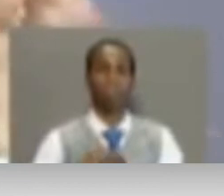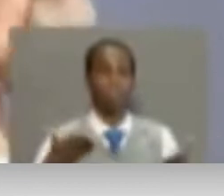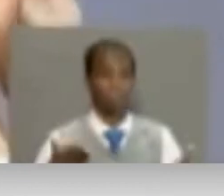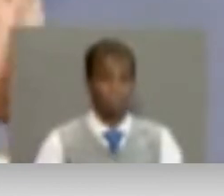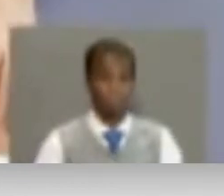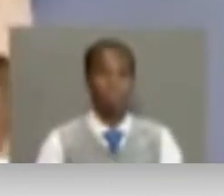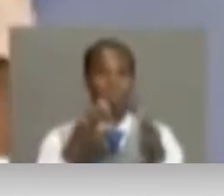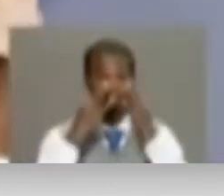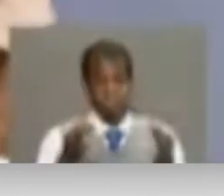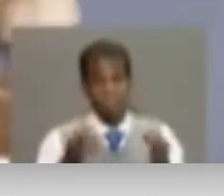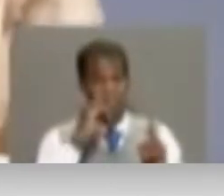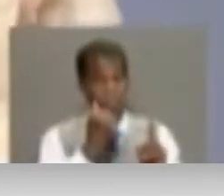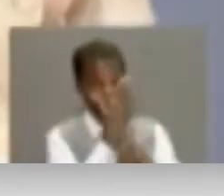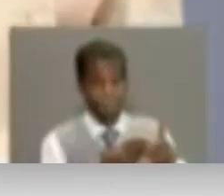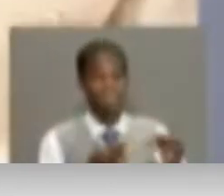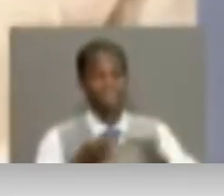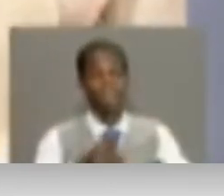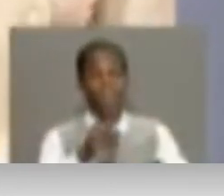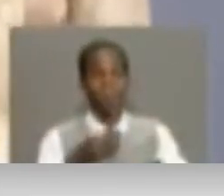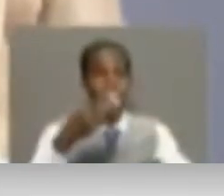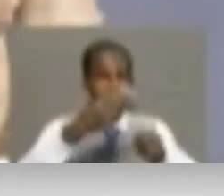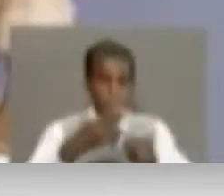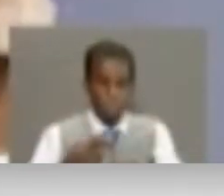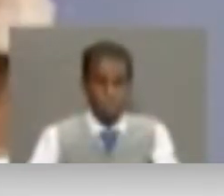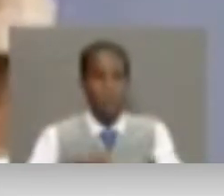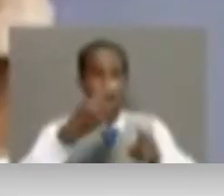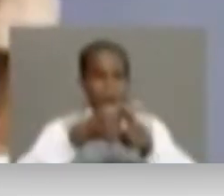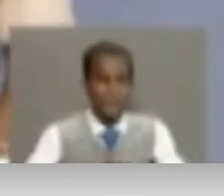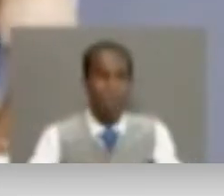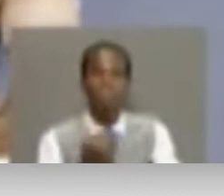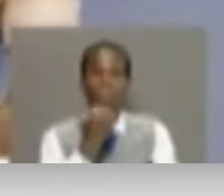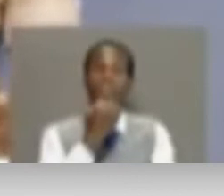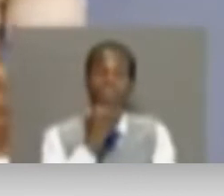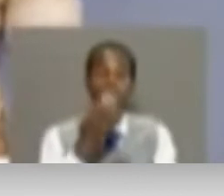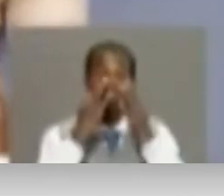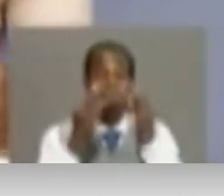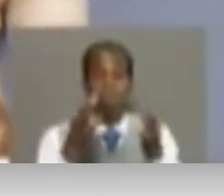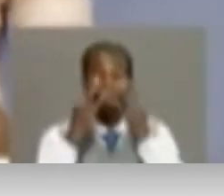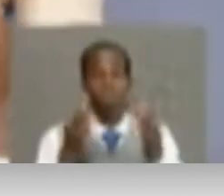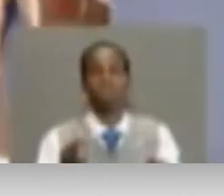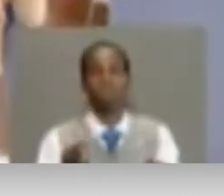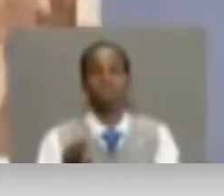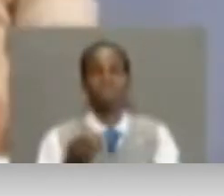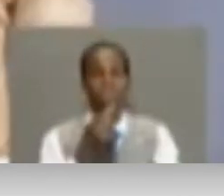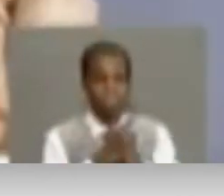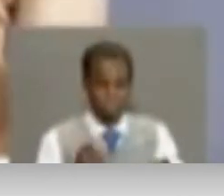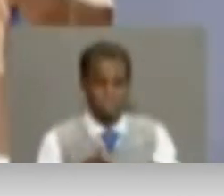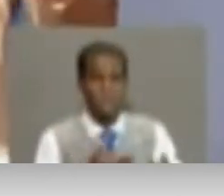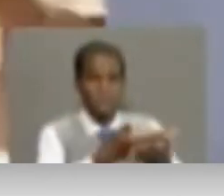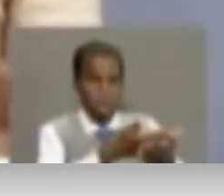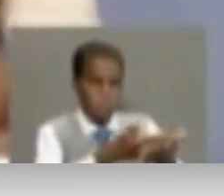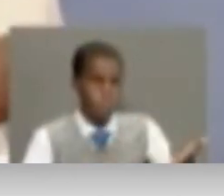a dizer. Pois, temos que ter cuidado com o que falamos. É minha opinião. Não. A pessoa às vezes fala. Se o acordo não fosse tão esclarecedor assim,